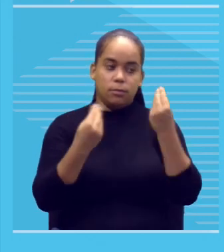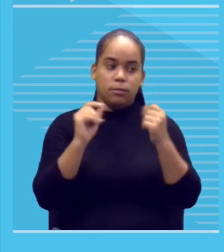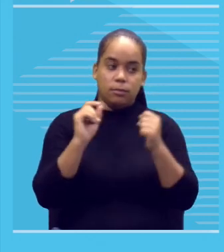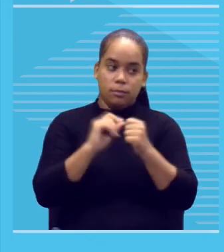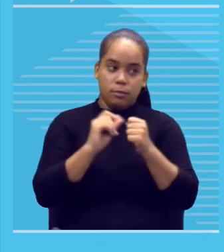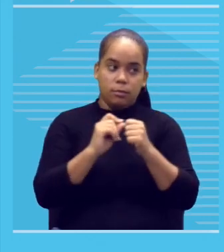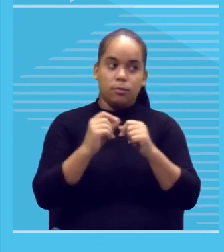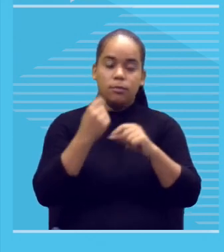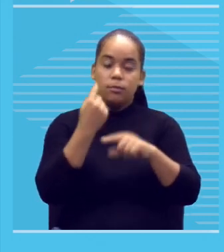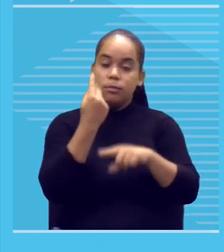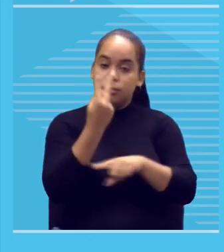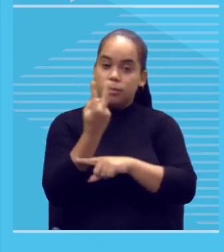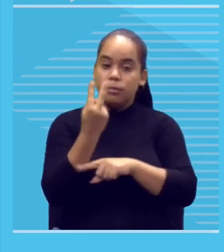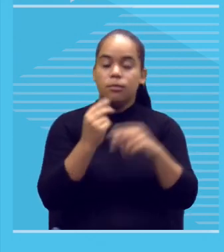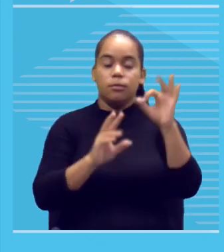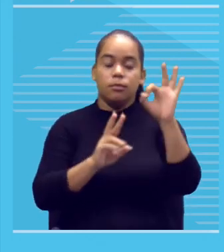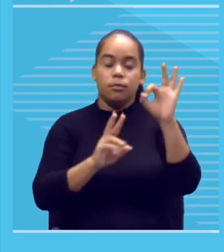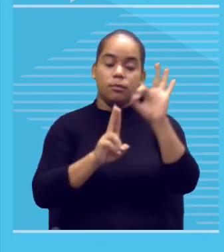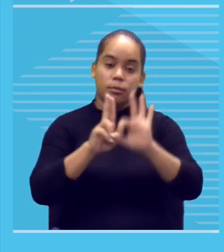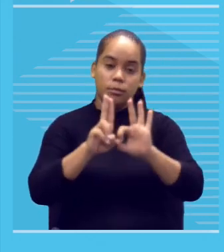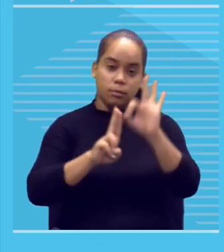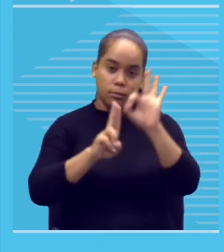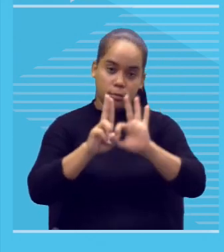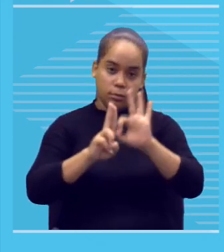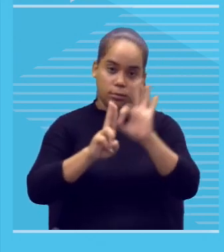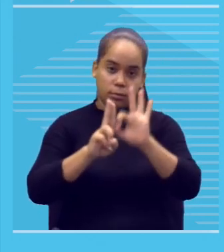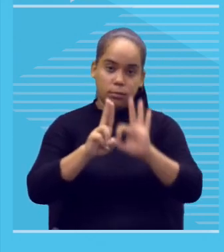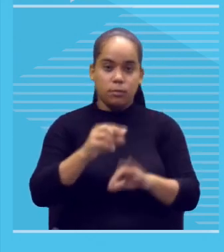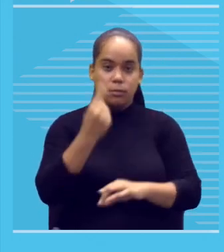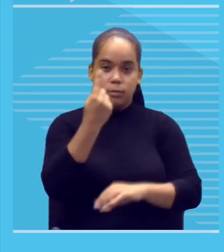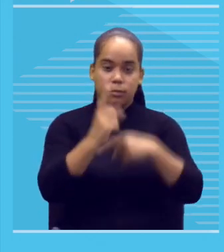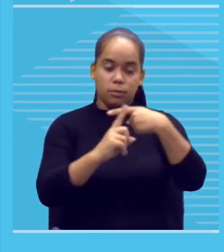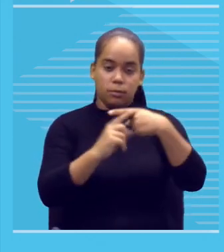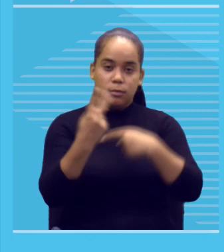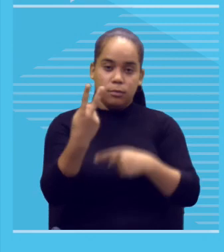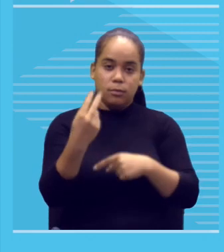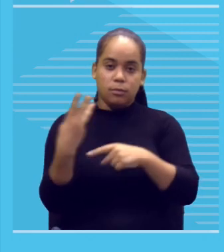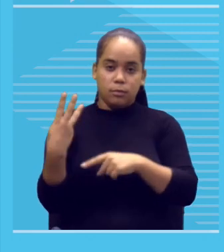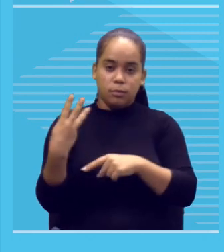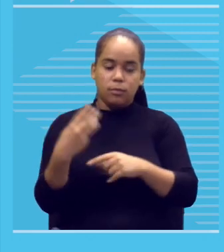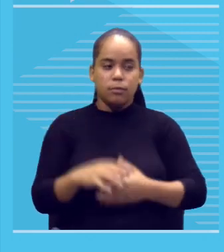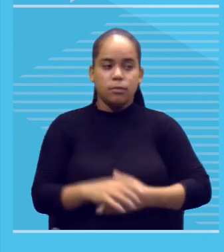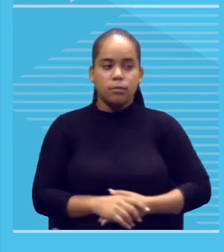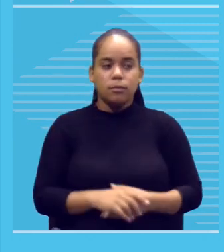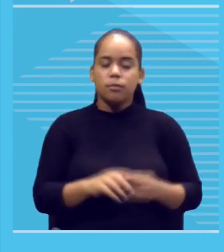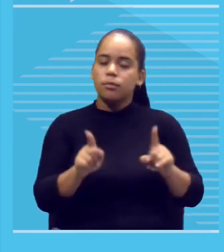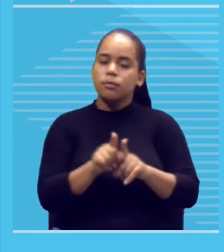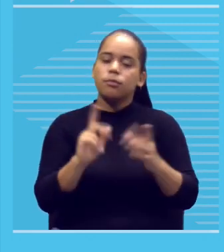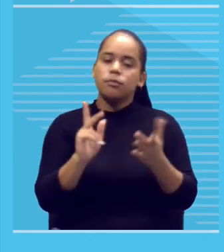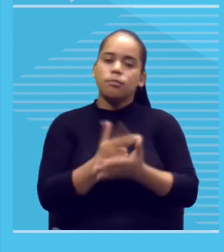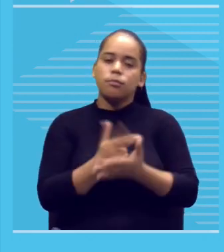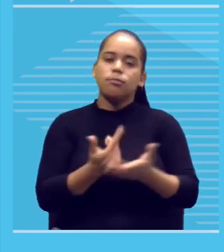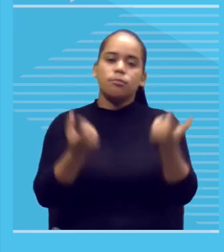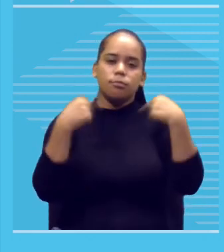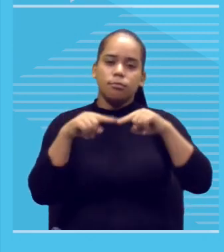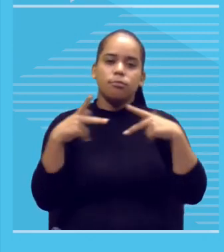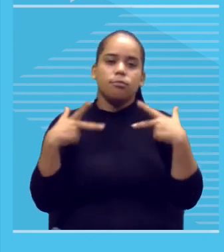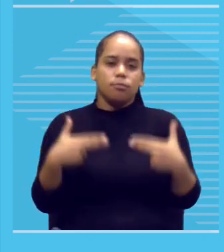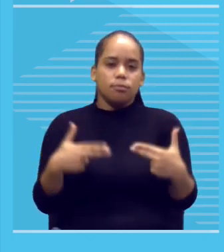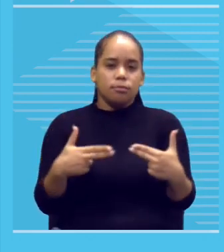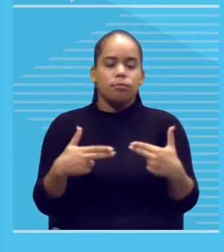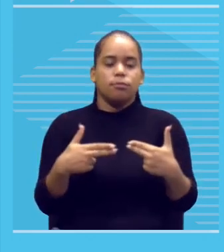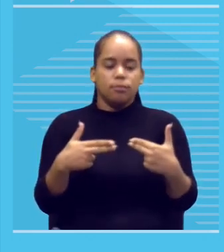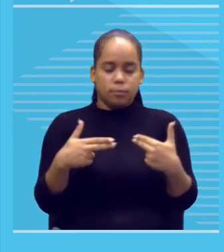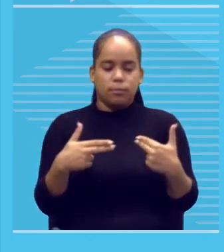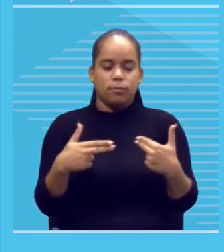adicionou duas unidades não foi um mais dois três não é a mesma coisa acontece aqui embaixo ó